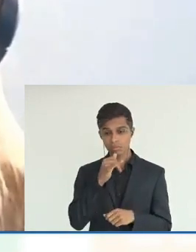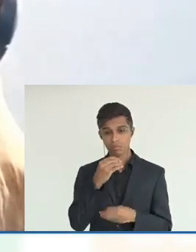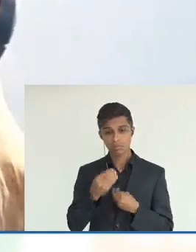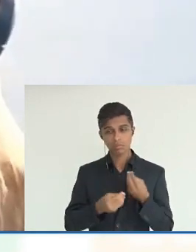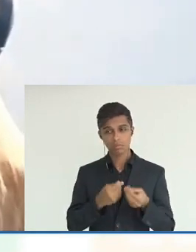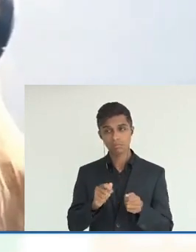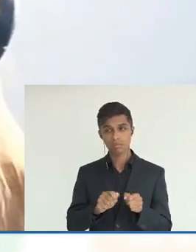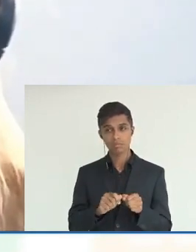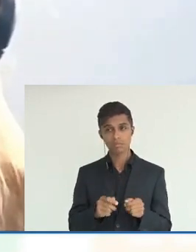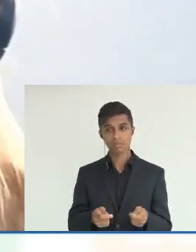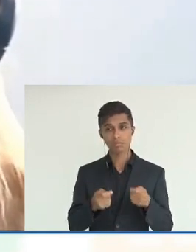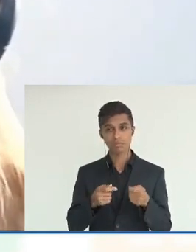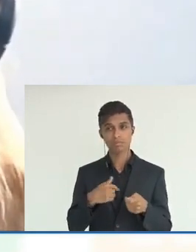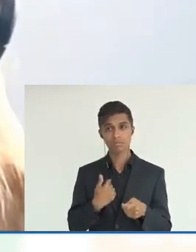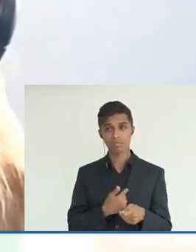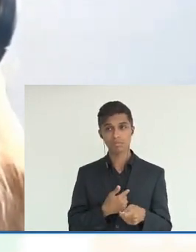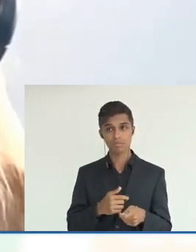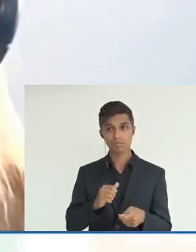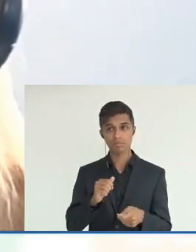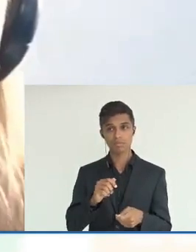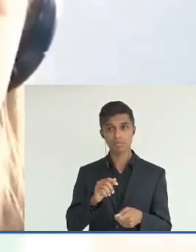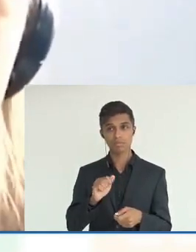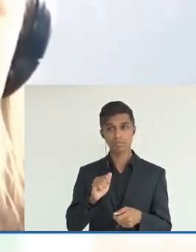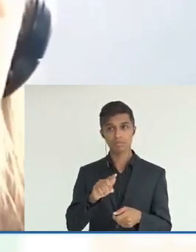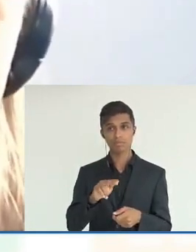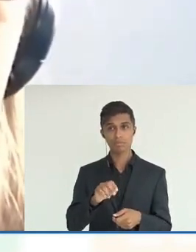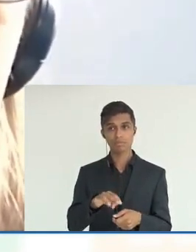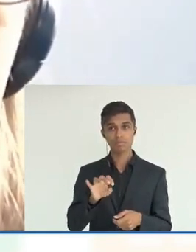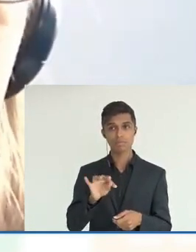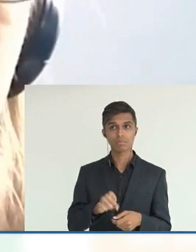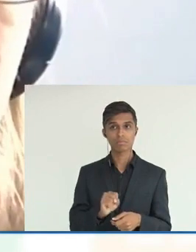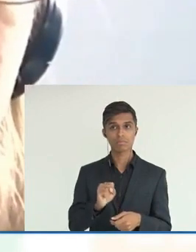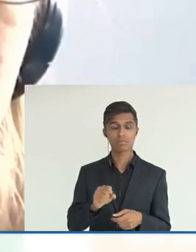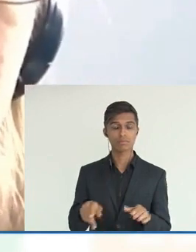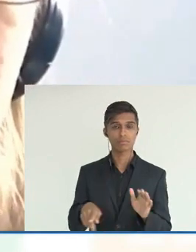o controle dos nossos agentes de zoonose.